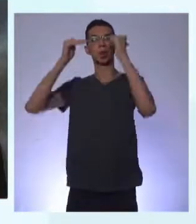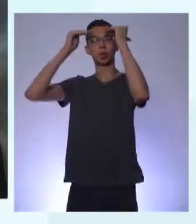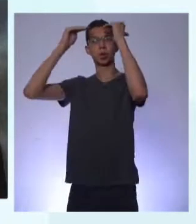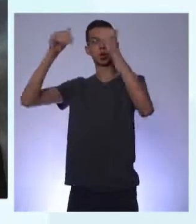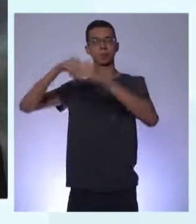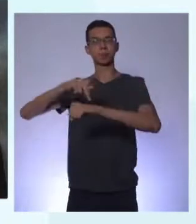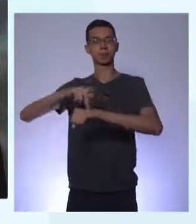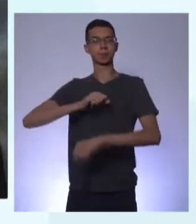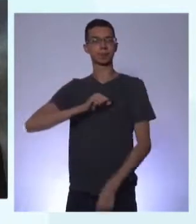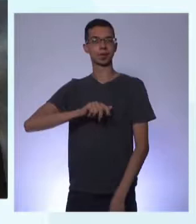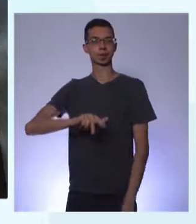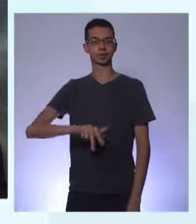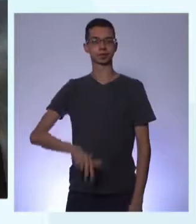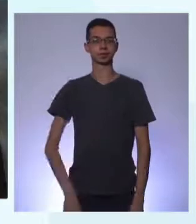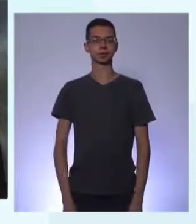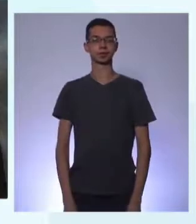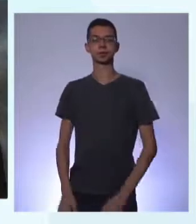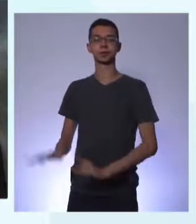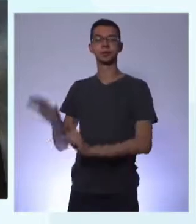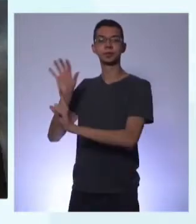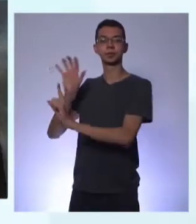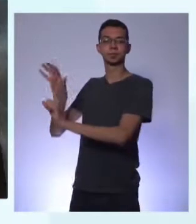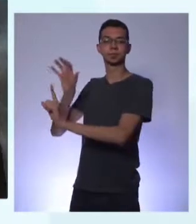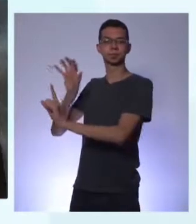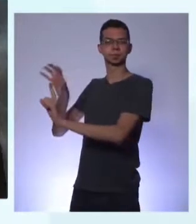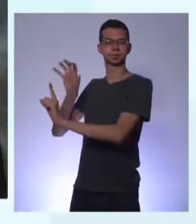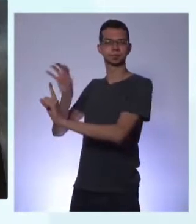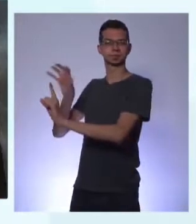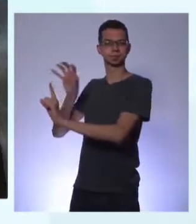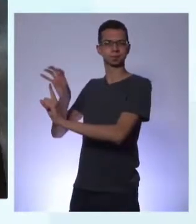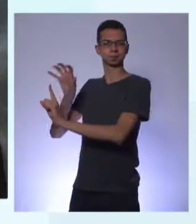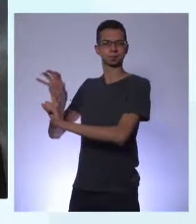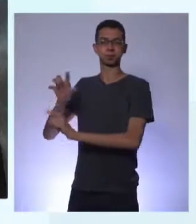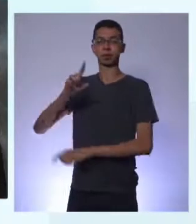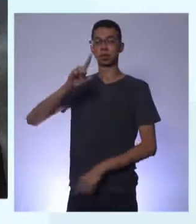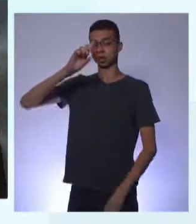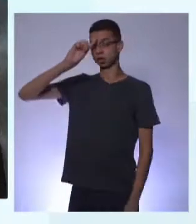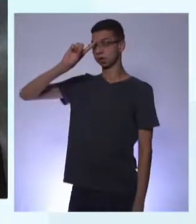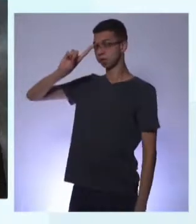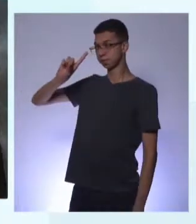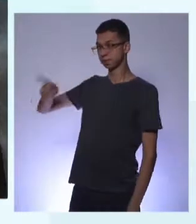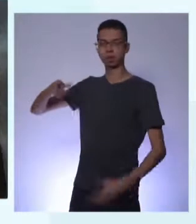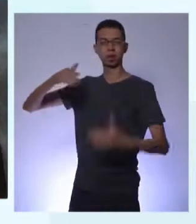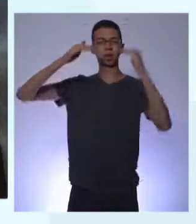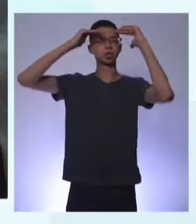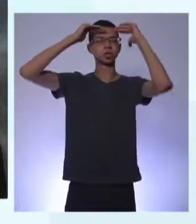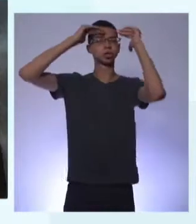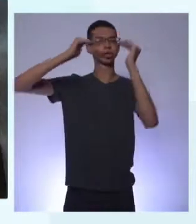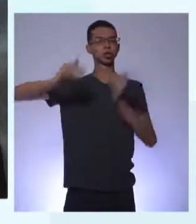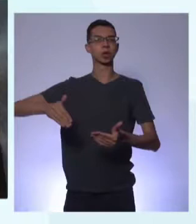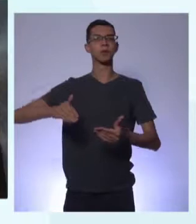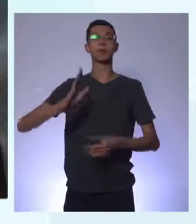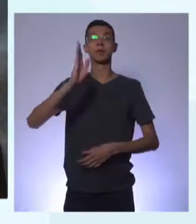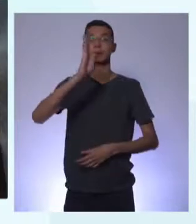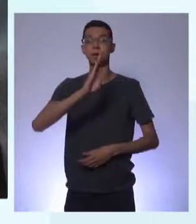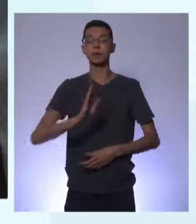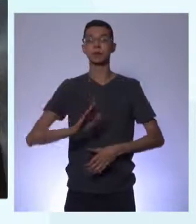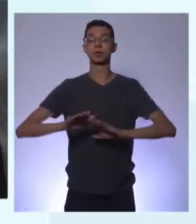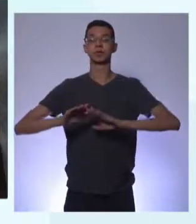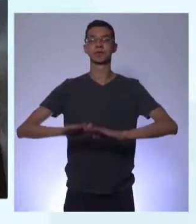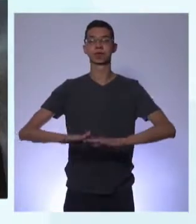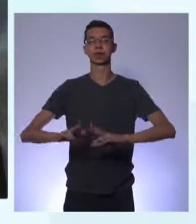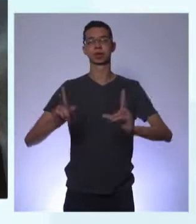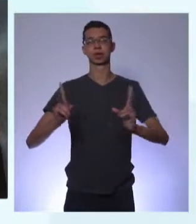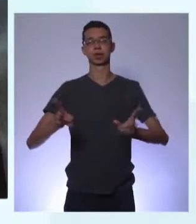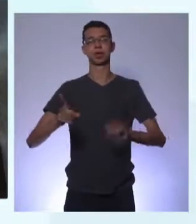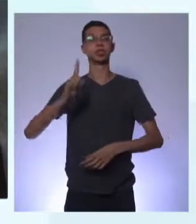das pressões, Dom Pedro I resolveu desobedecer às ordens e permanecer no Brasil, no dia em que ficou conhecido